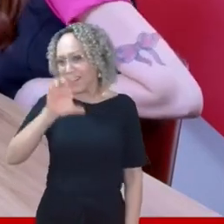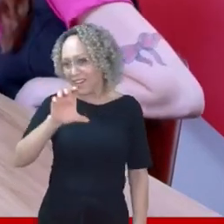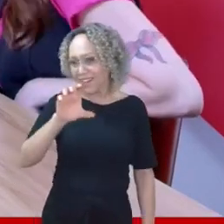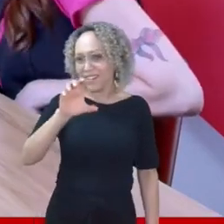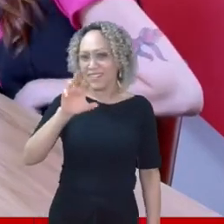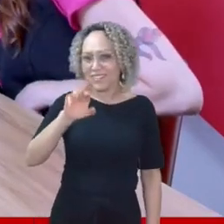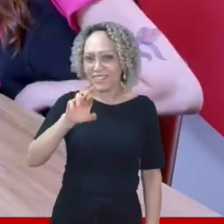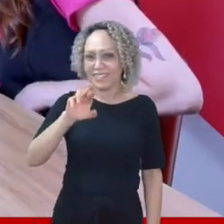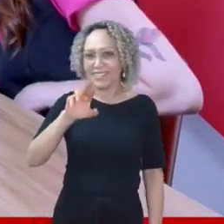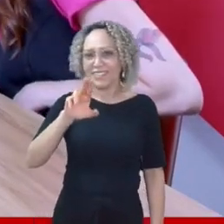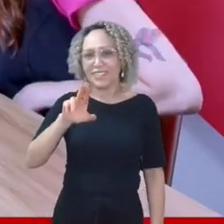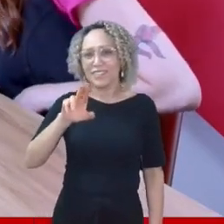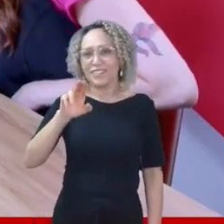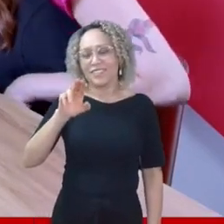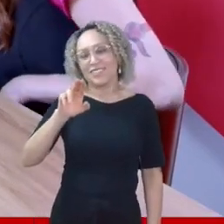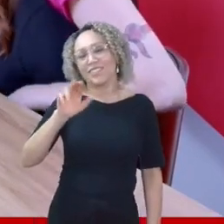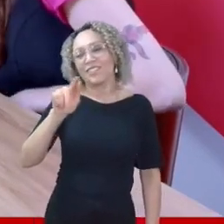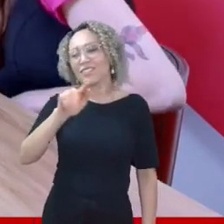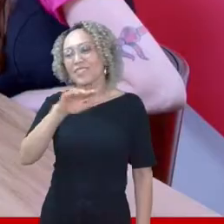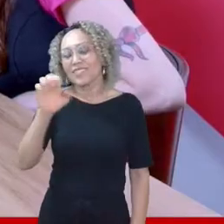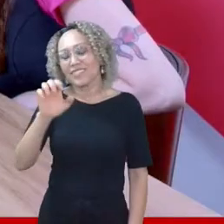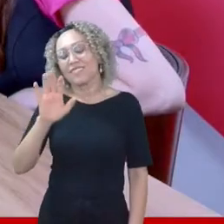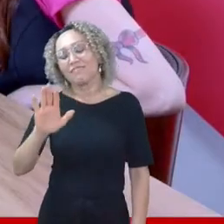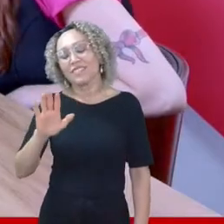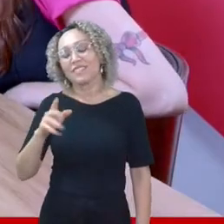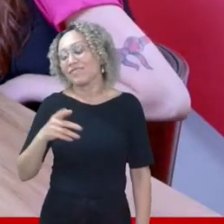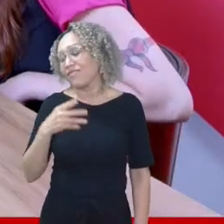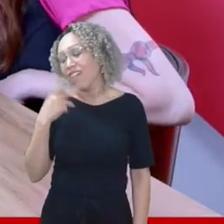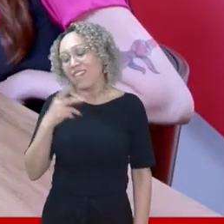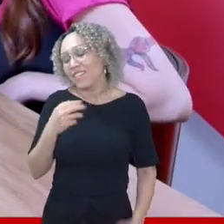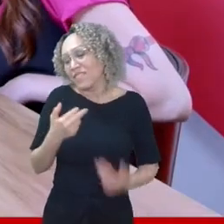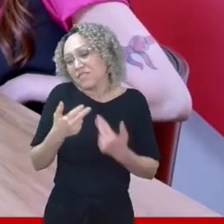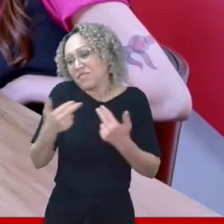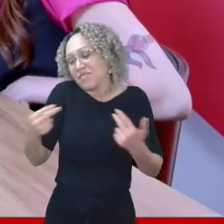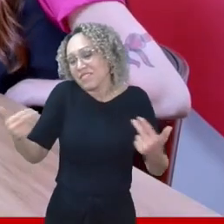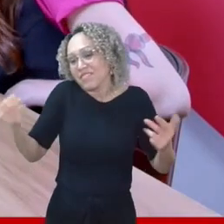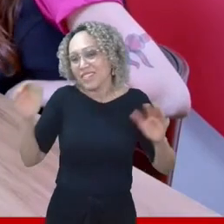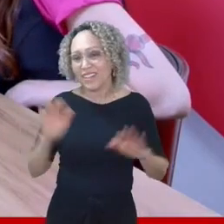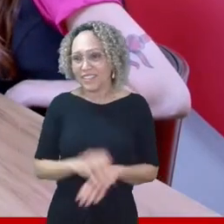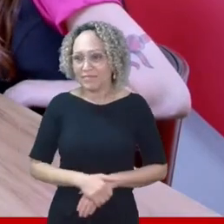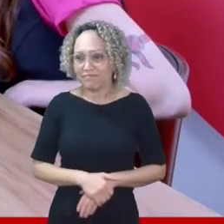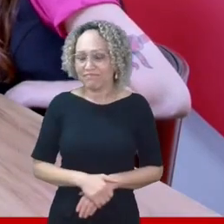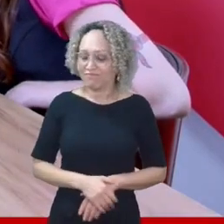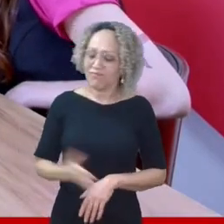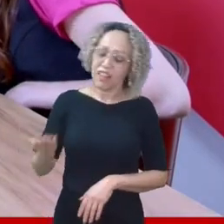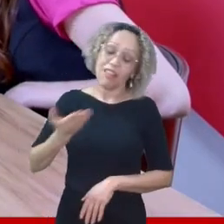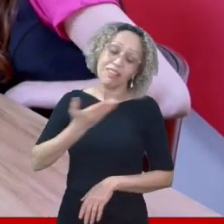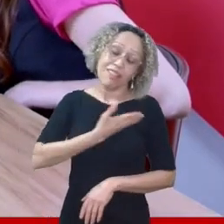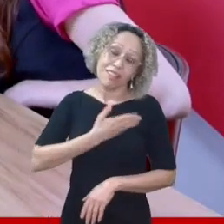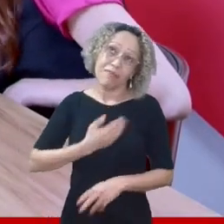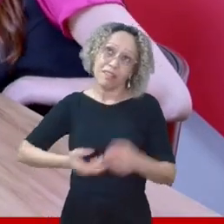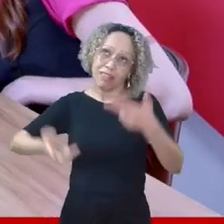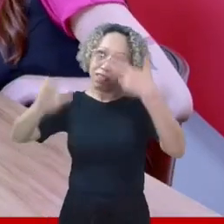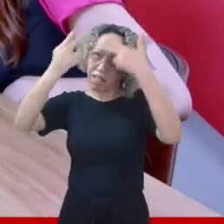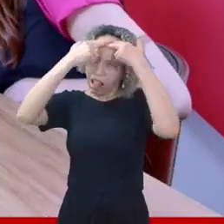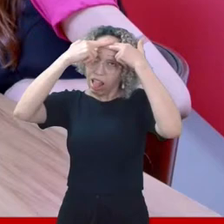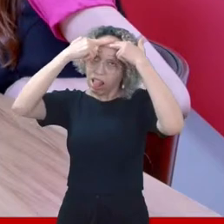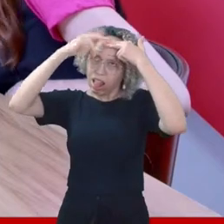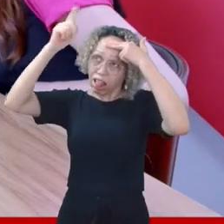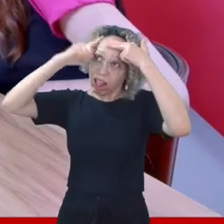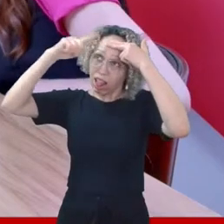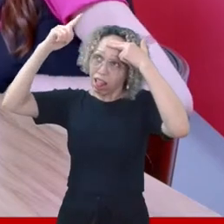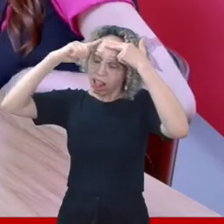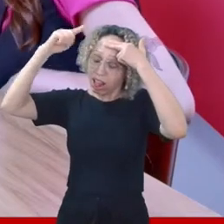jovem. Todo dia é isso, gente. É isso, amiga. Todo dia um trauma novo com o Cruz, com a